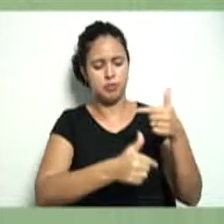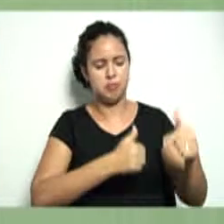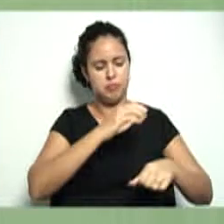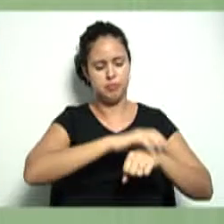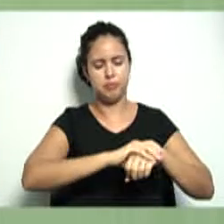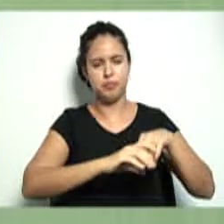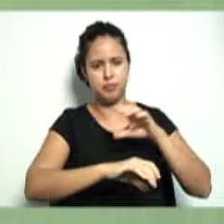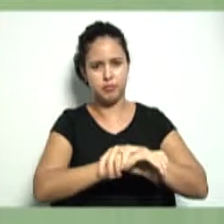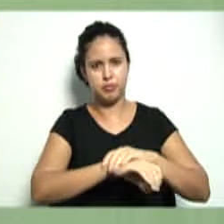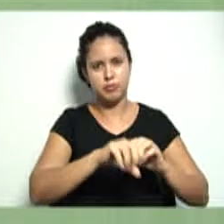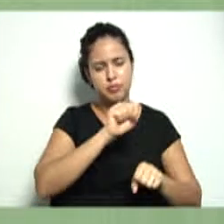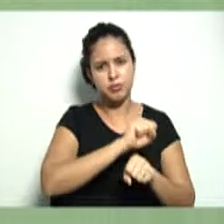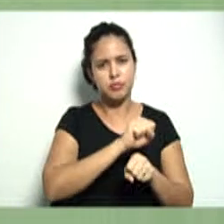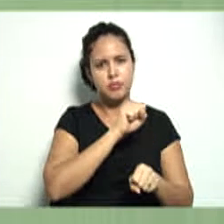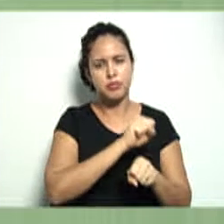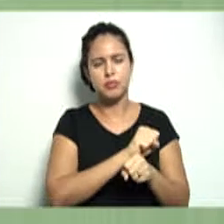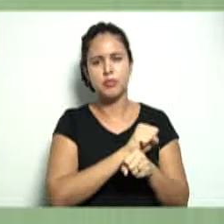esperava